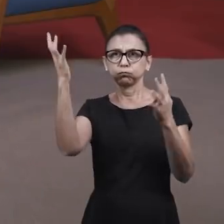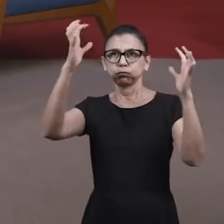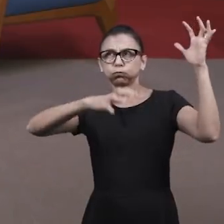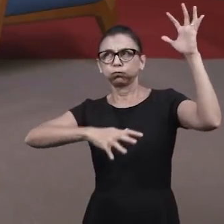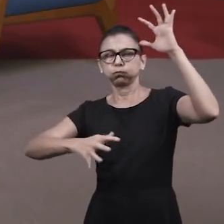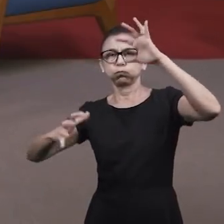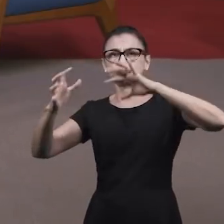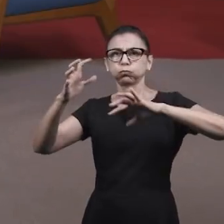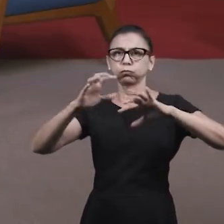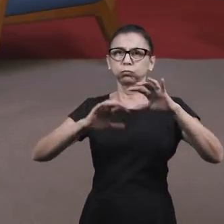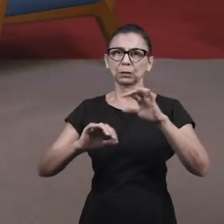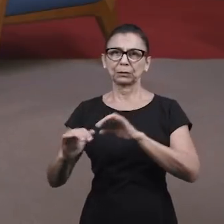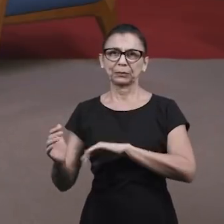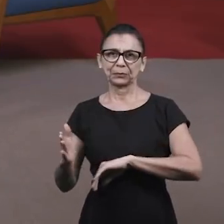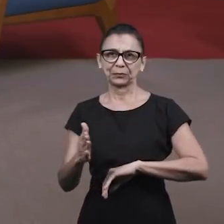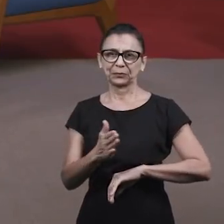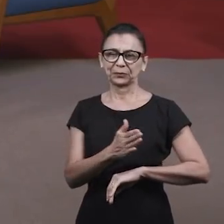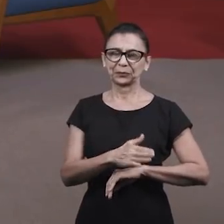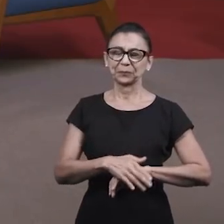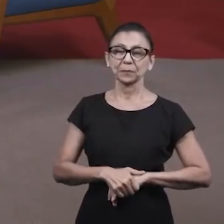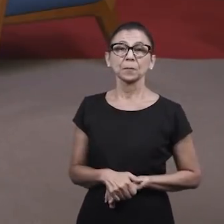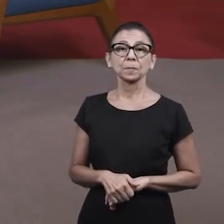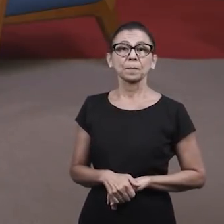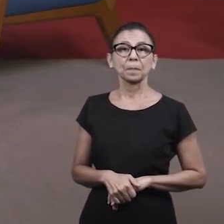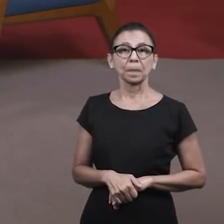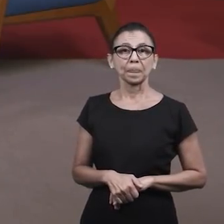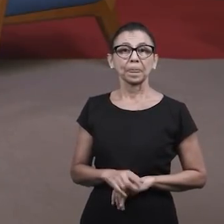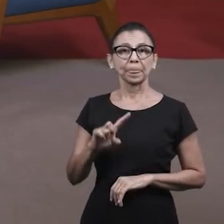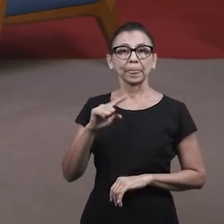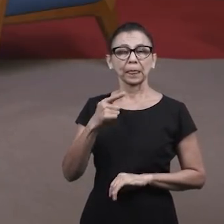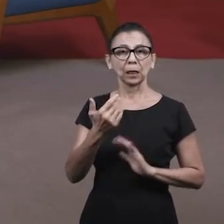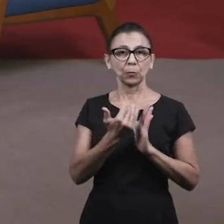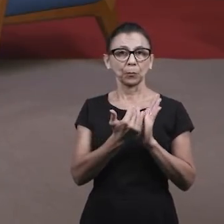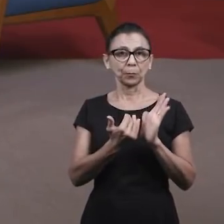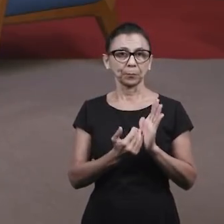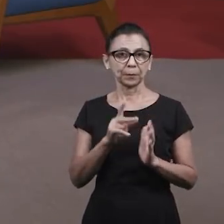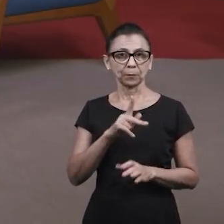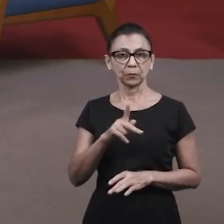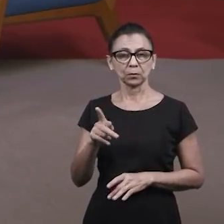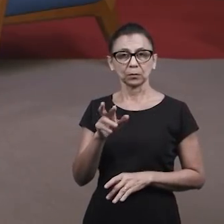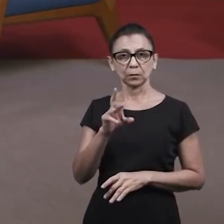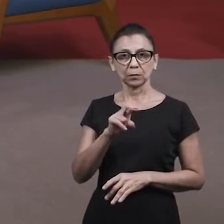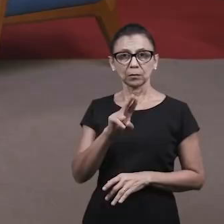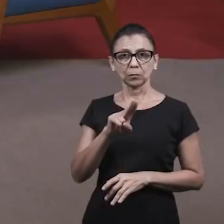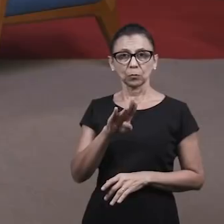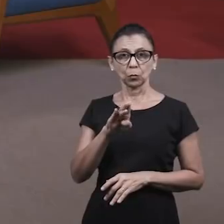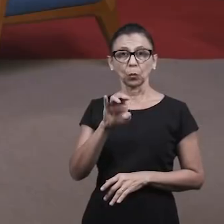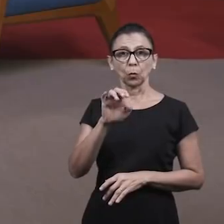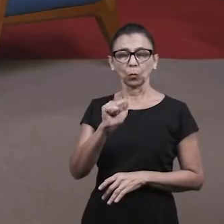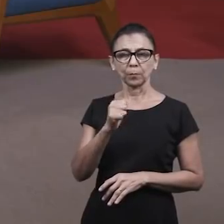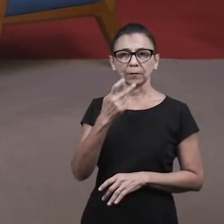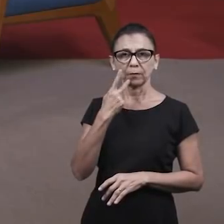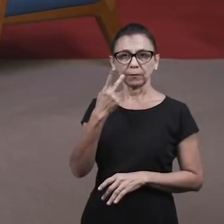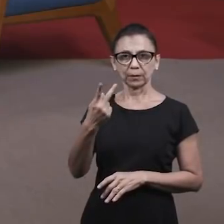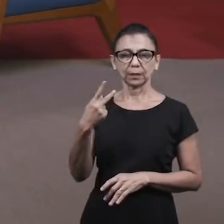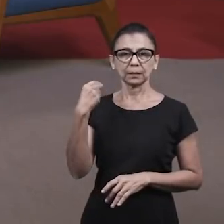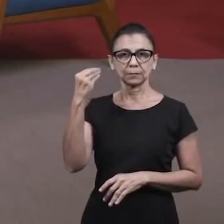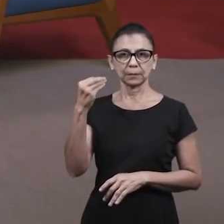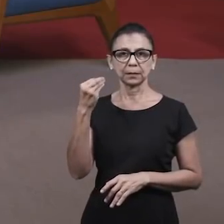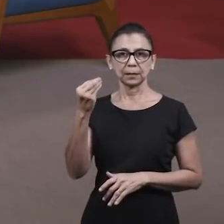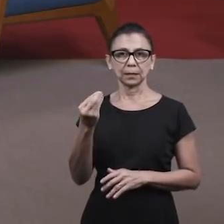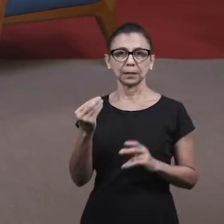nós passamos esse ano? Quantas vezes nossos irmãos foram aos pés do Senhor para pedir que Ele nos